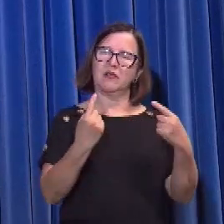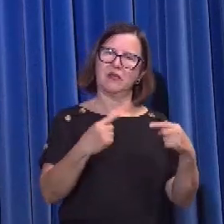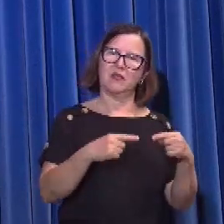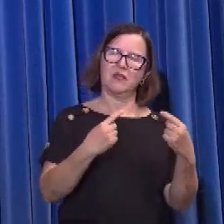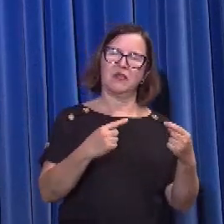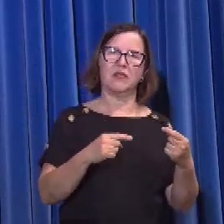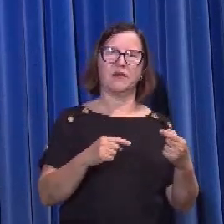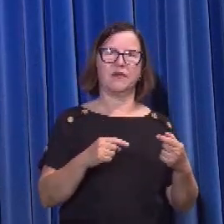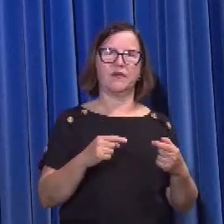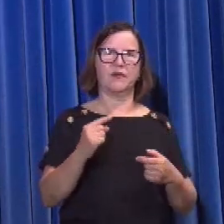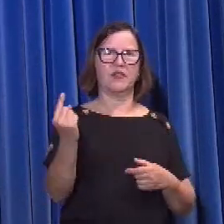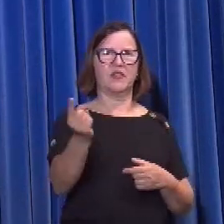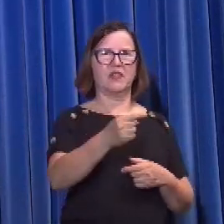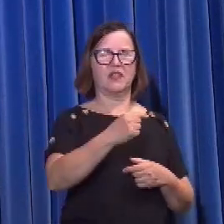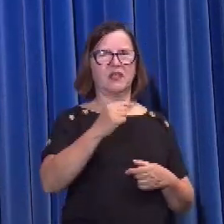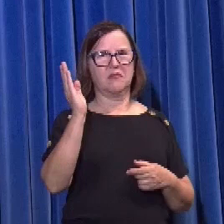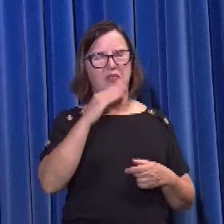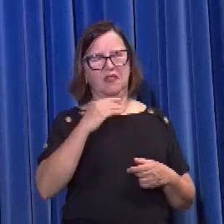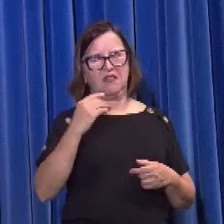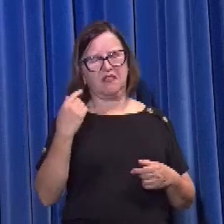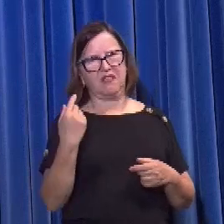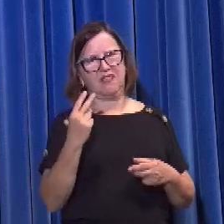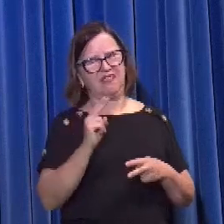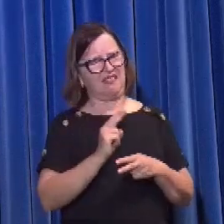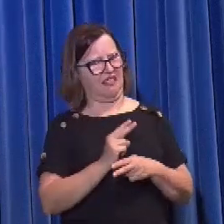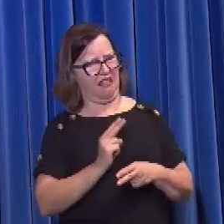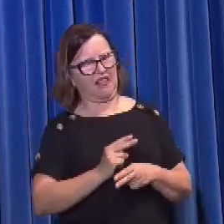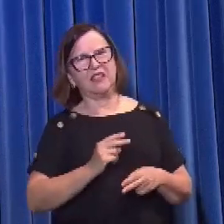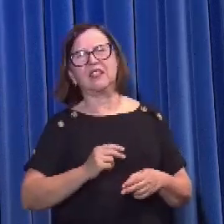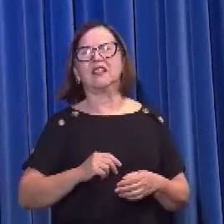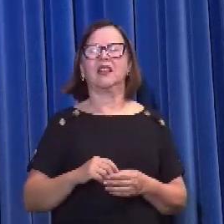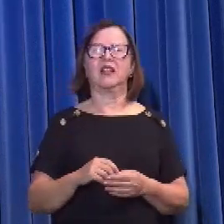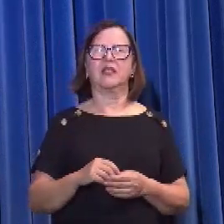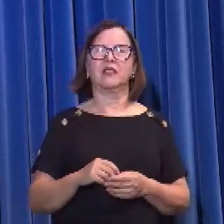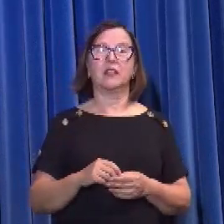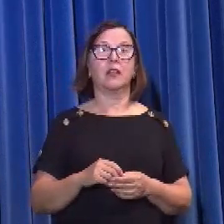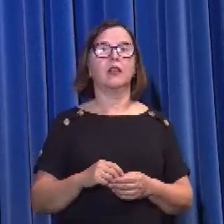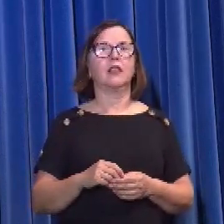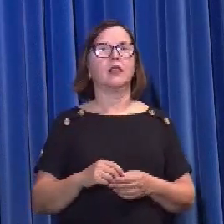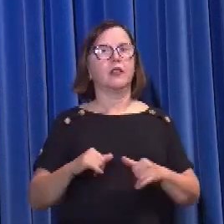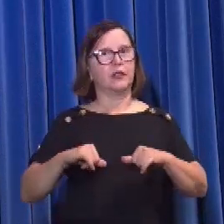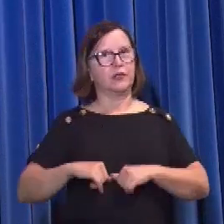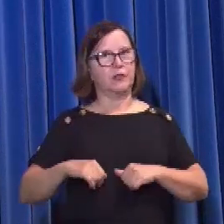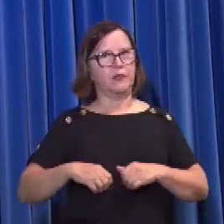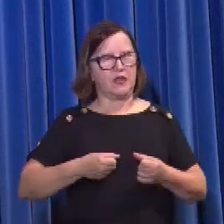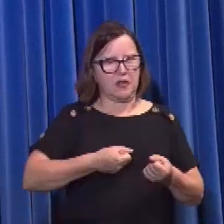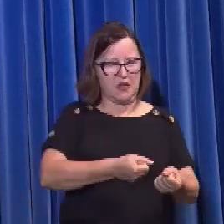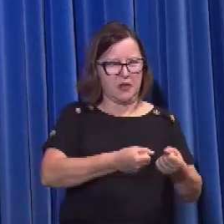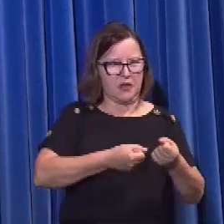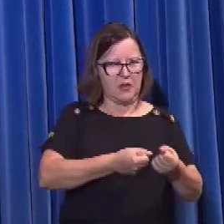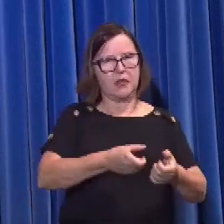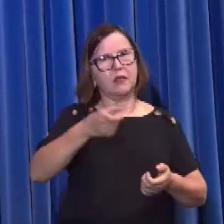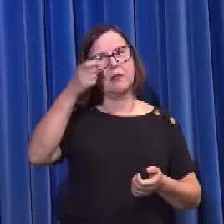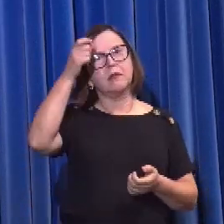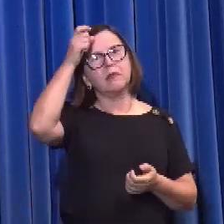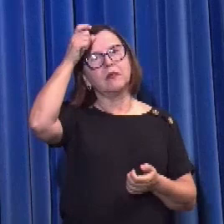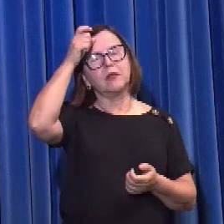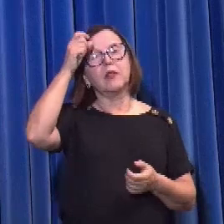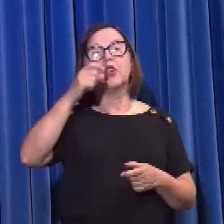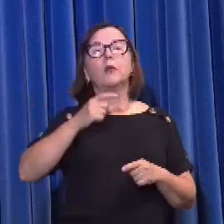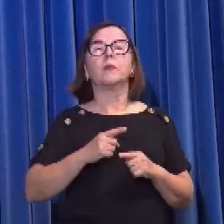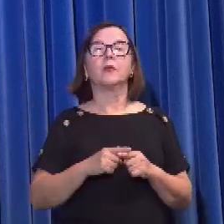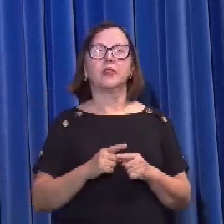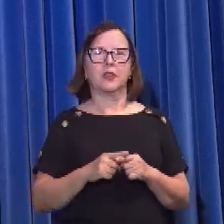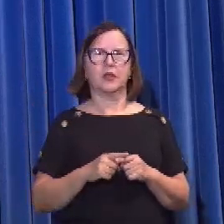somos maltratados e sofremos ataques de Satanás. Por quê? Você